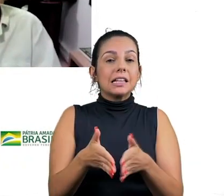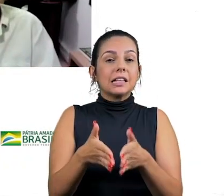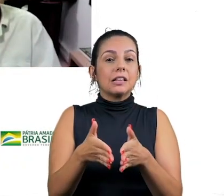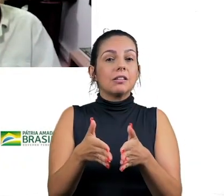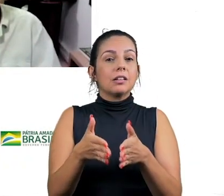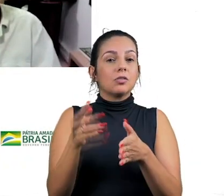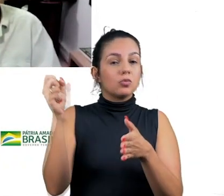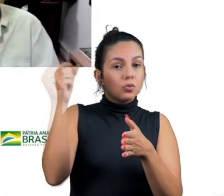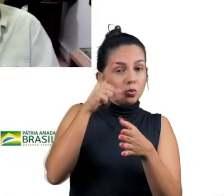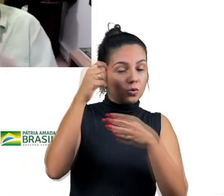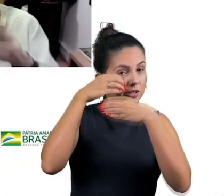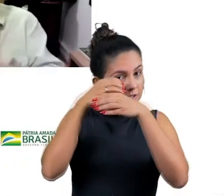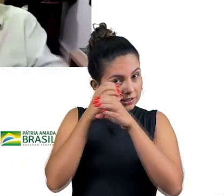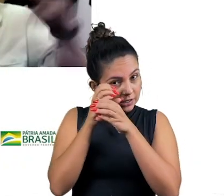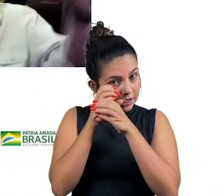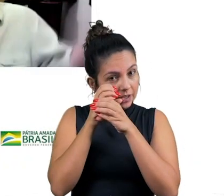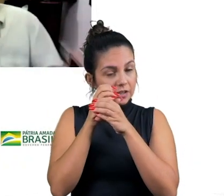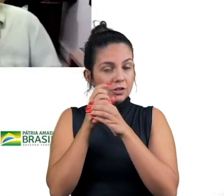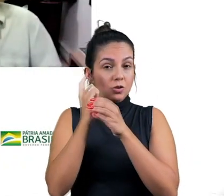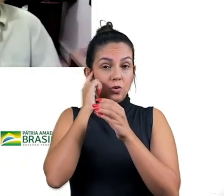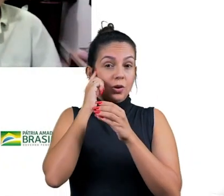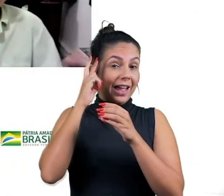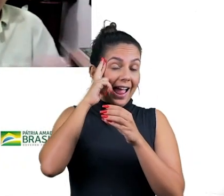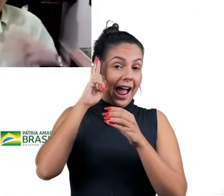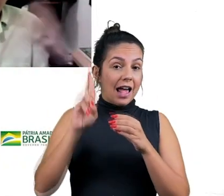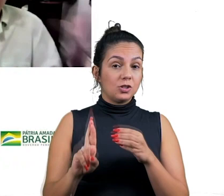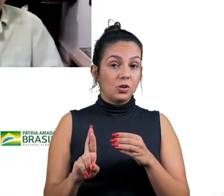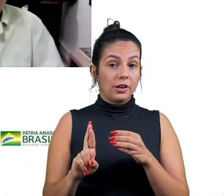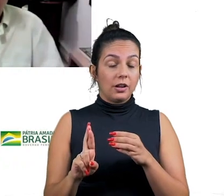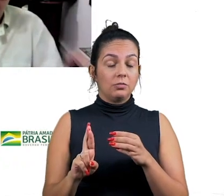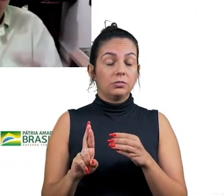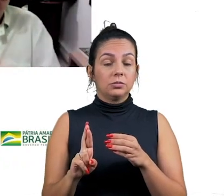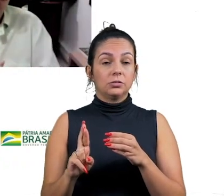das luzes, da ciência e da racionalidade sobre